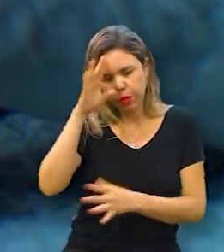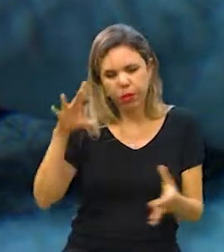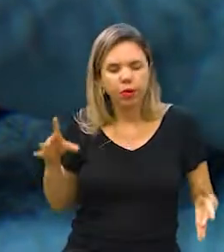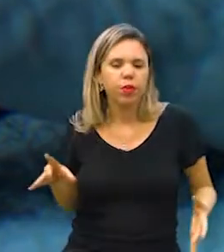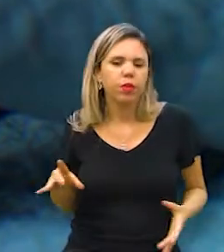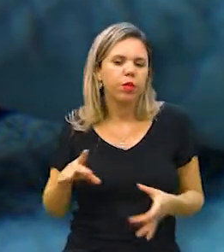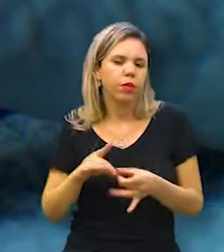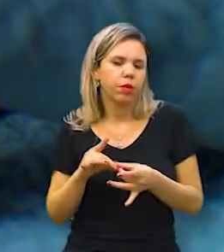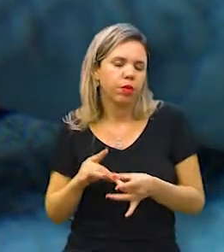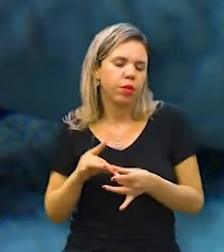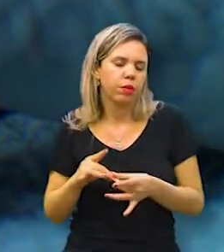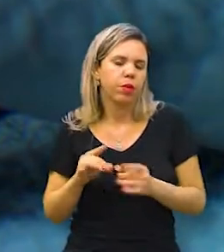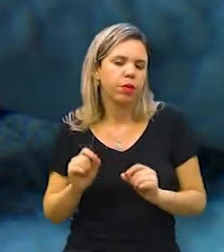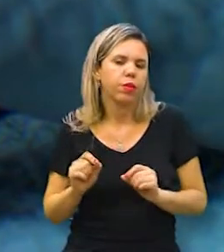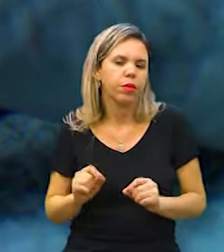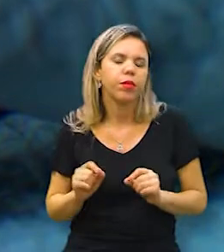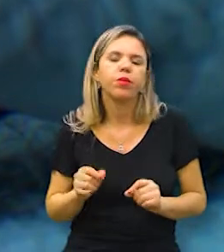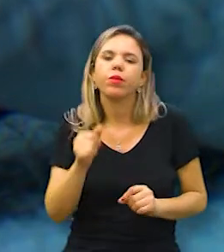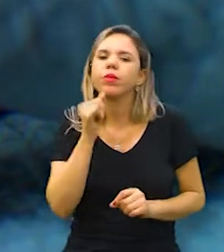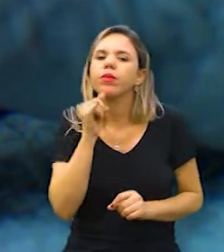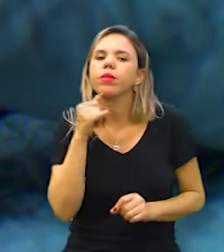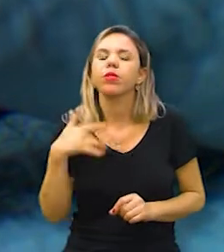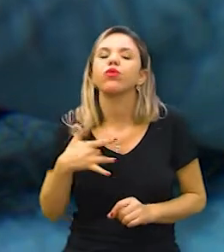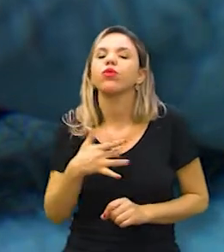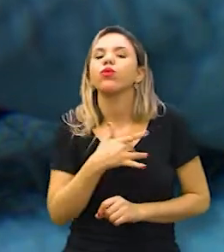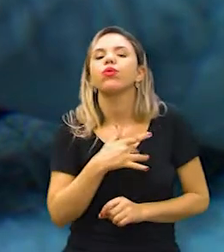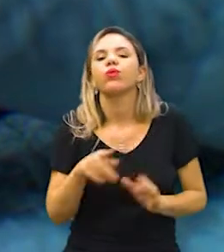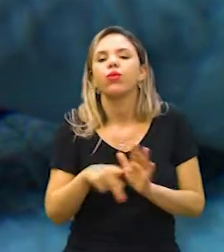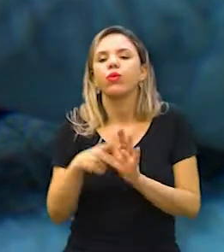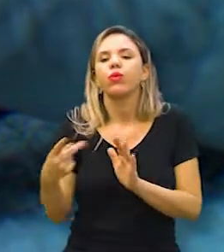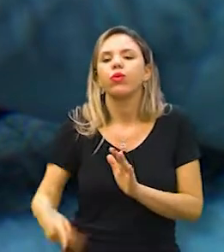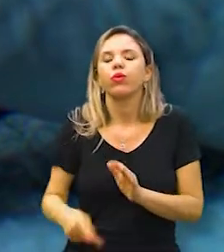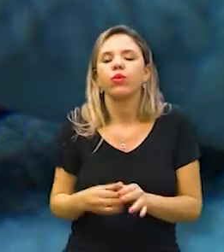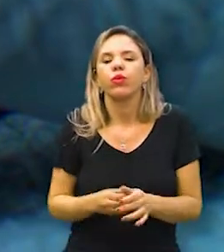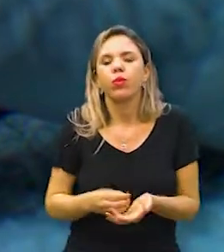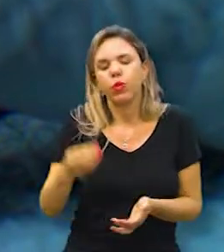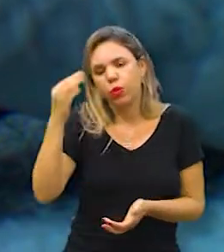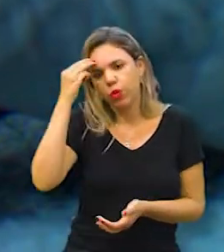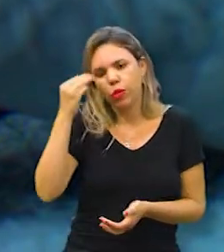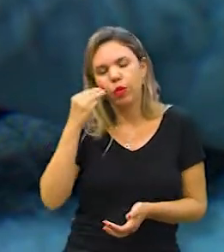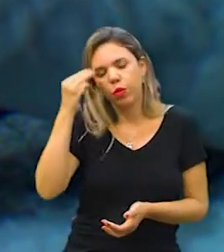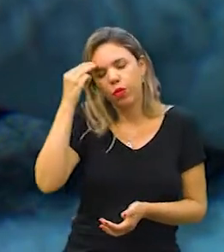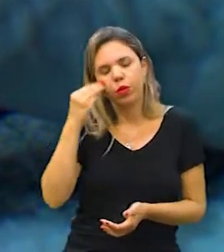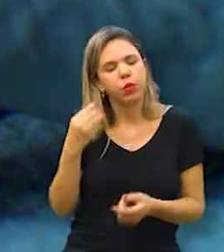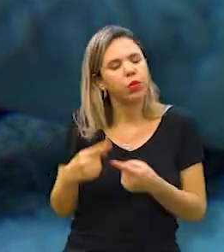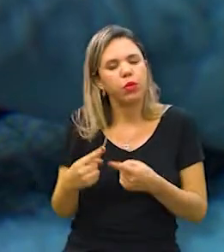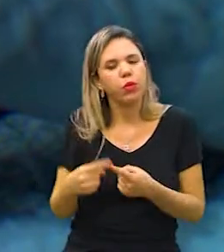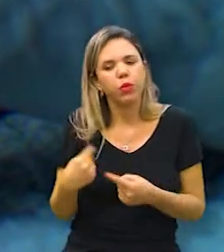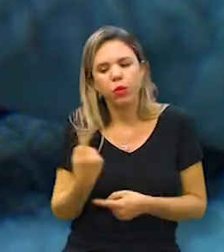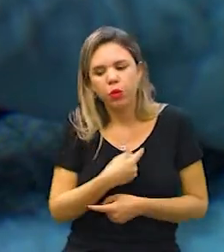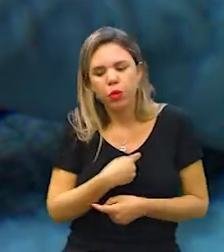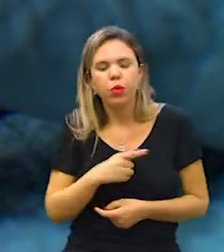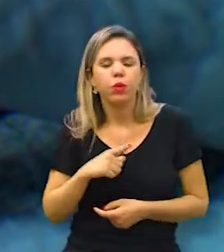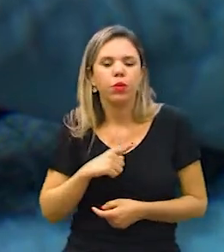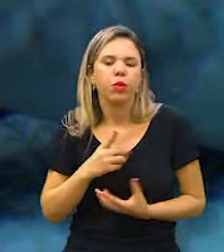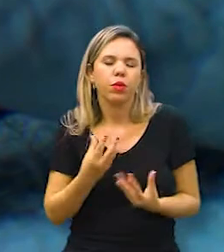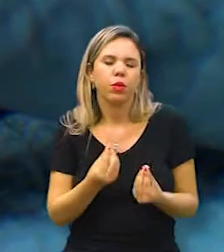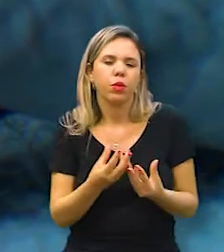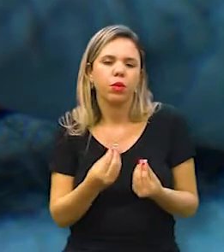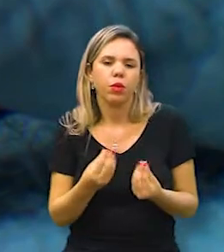é ter um convênio, né? Porque o convênio é com a saúde, é com a saúde mental, porque nós estamos tendo